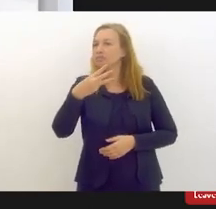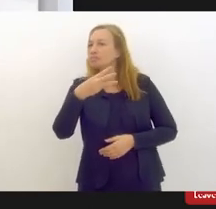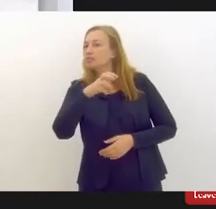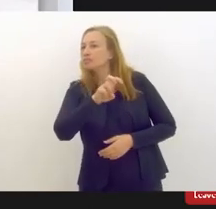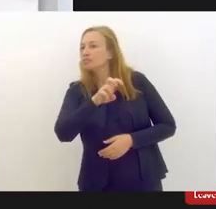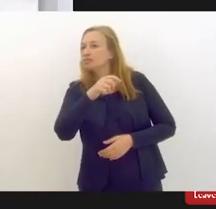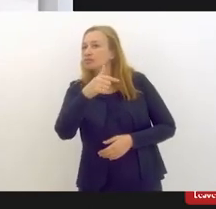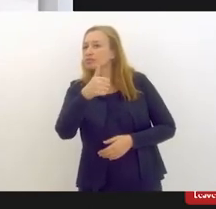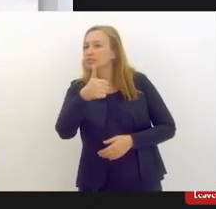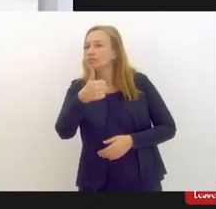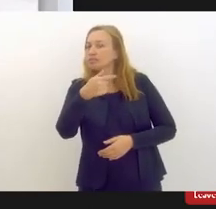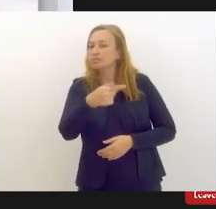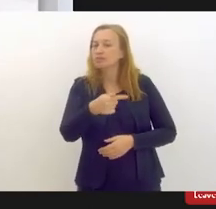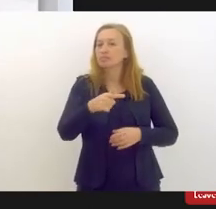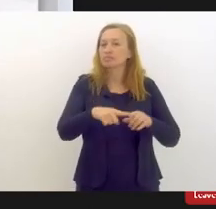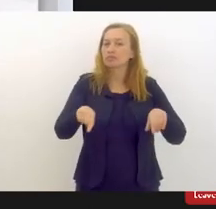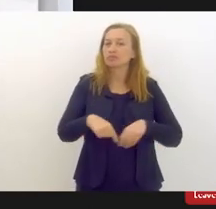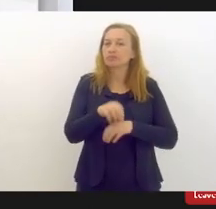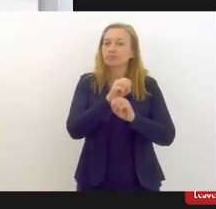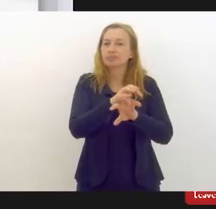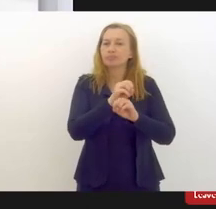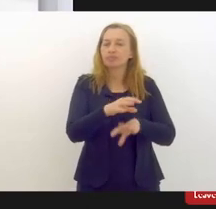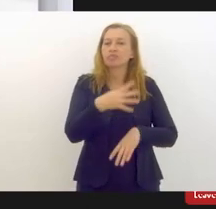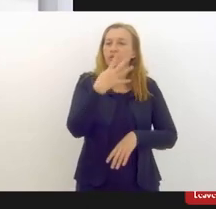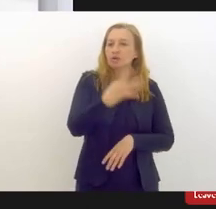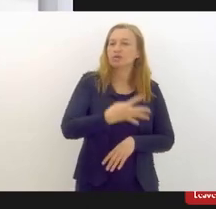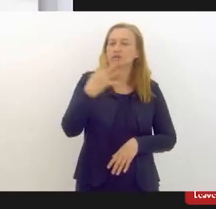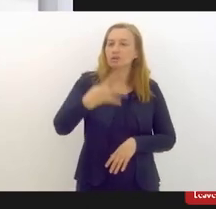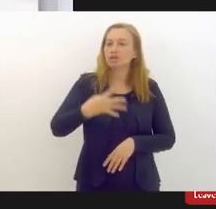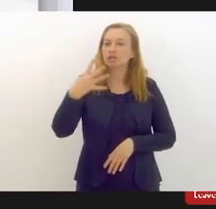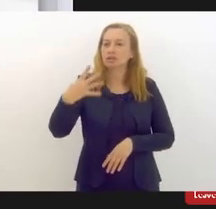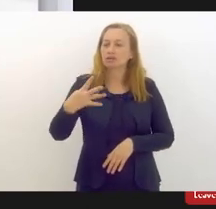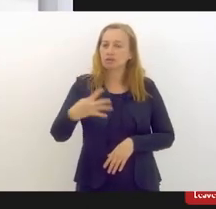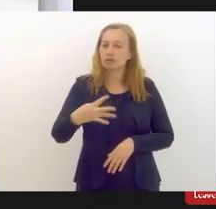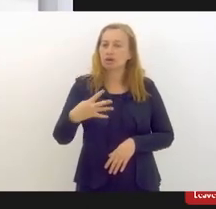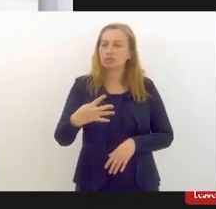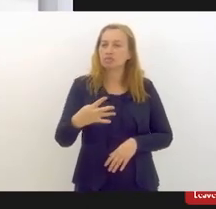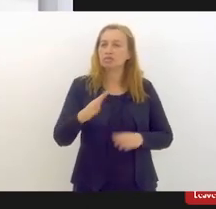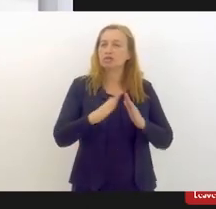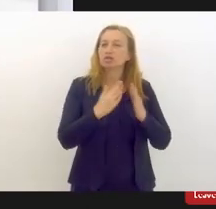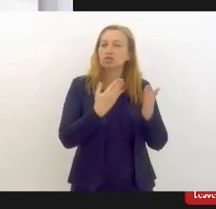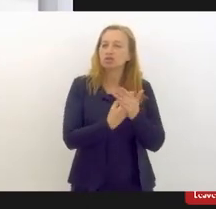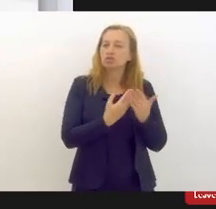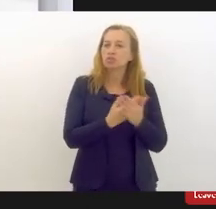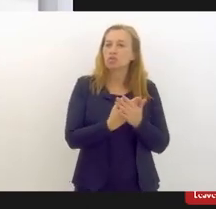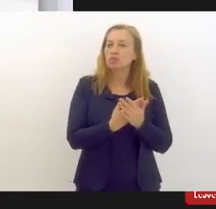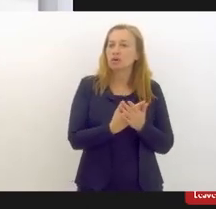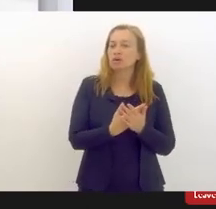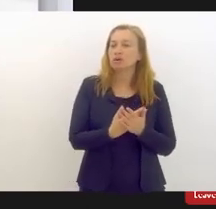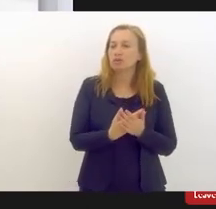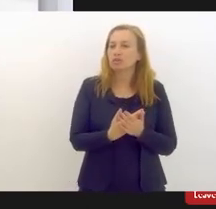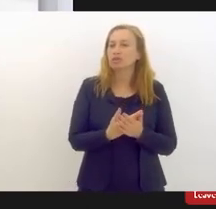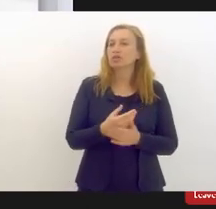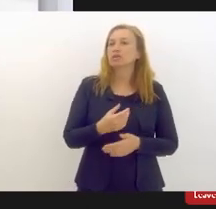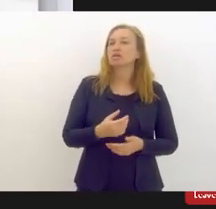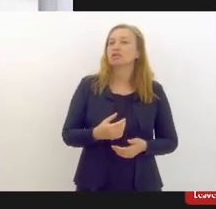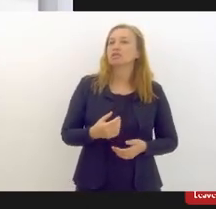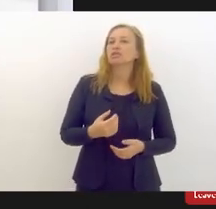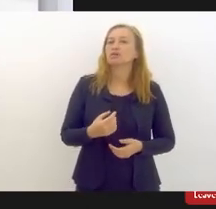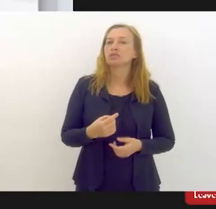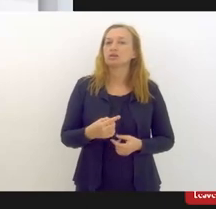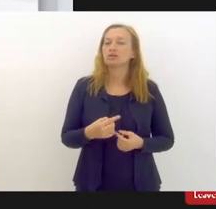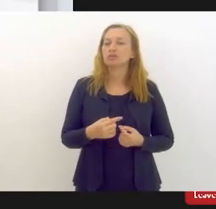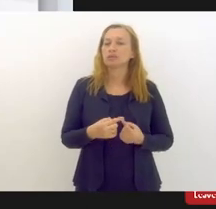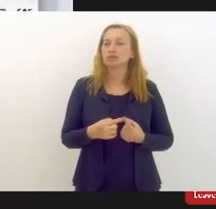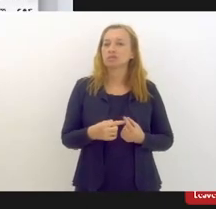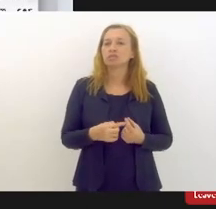somados, eles atendem a 444 unidades escolares contra a minha linha de corte de 500, volta aqui,